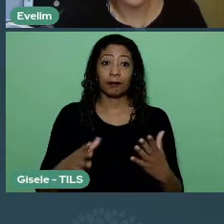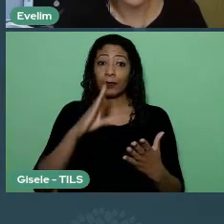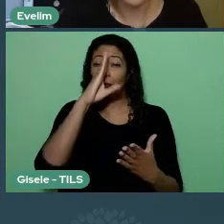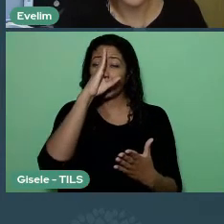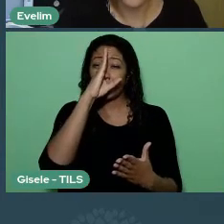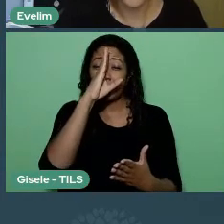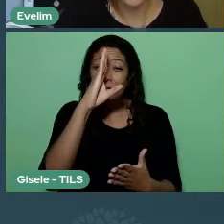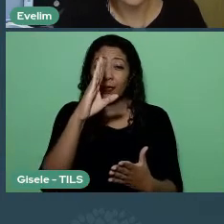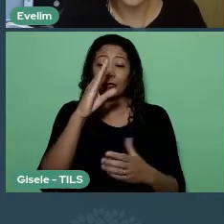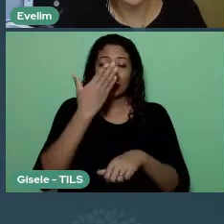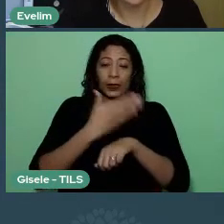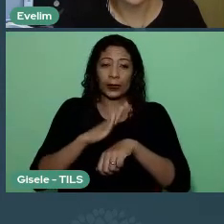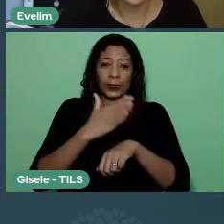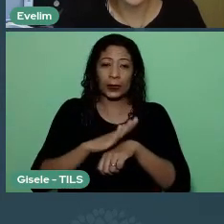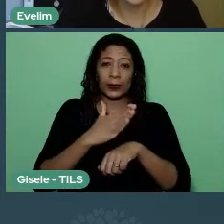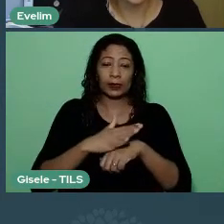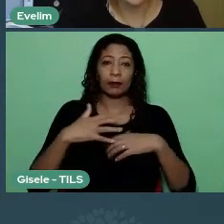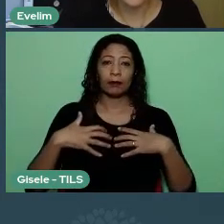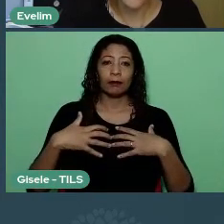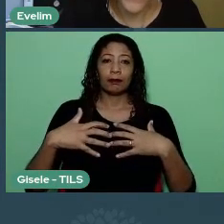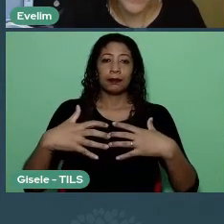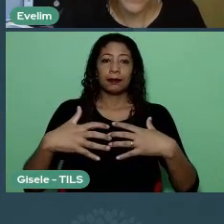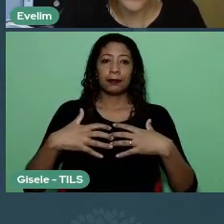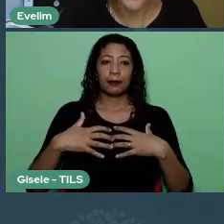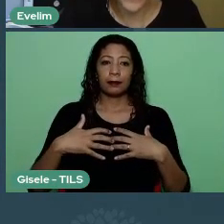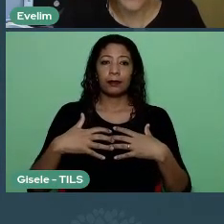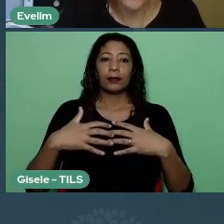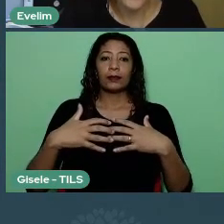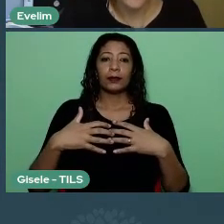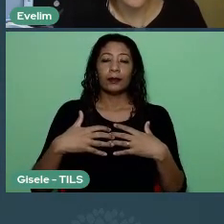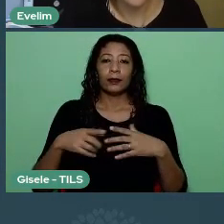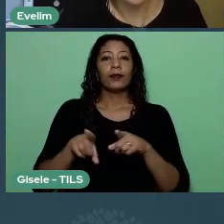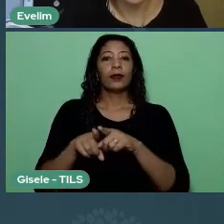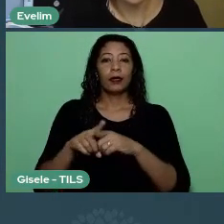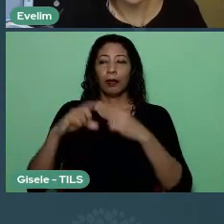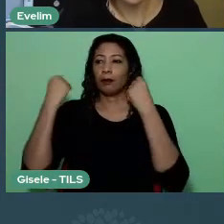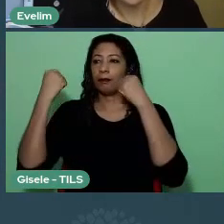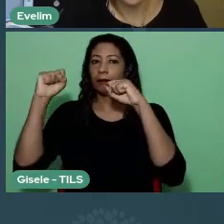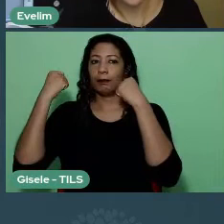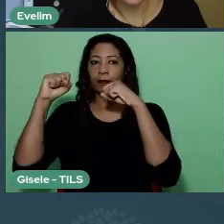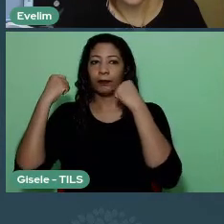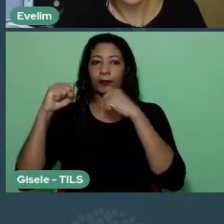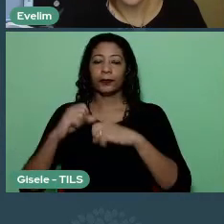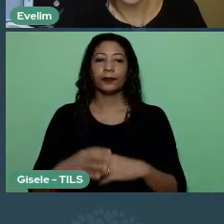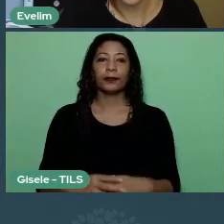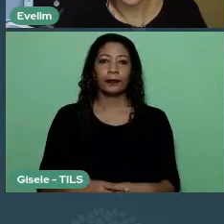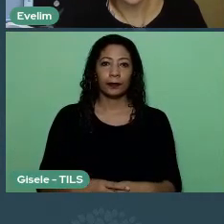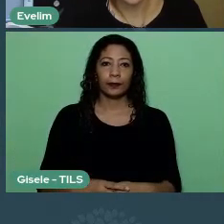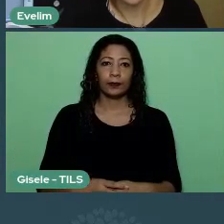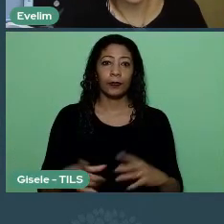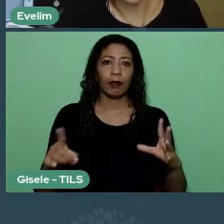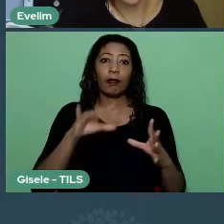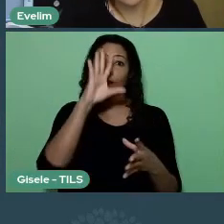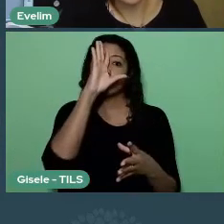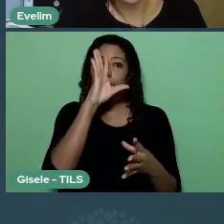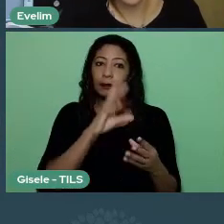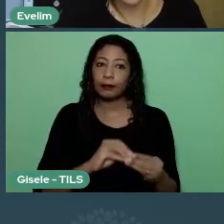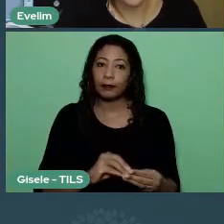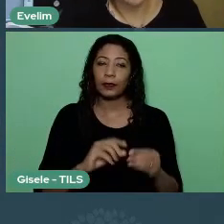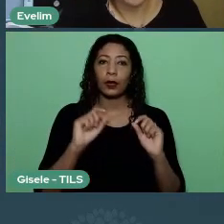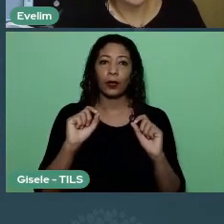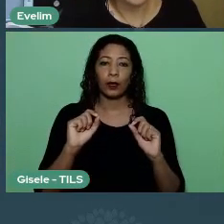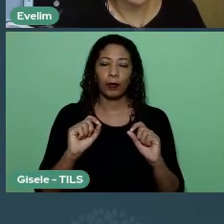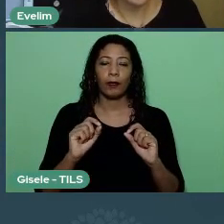Principalmente treinamento muscular inspiratório e treinamento físico, tá? Eles concluem, então, que